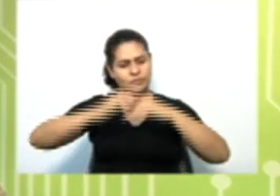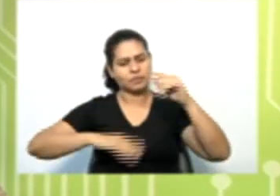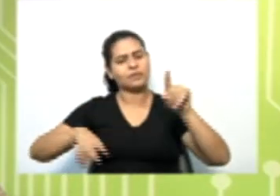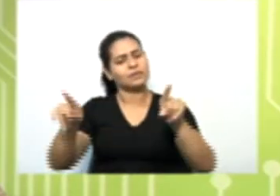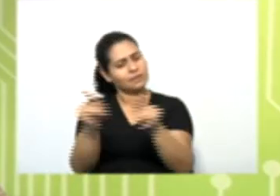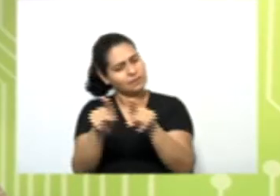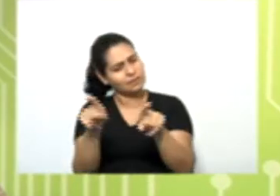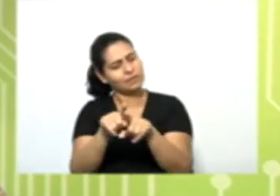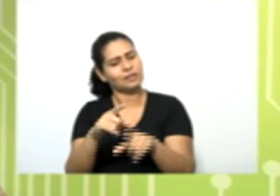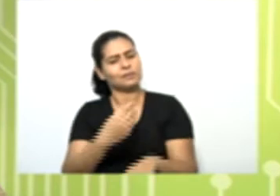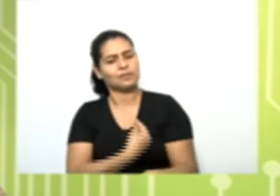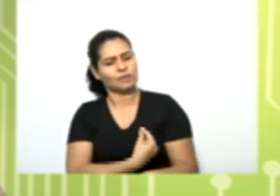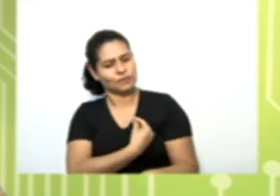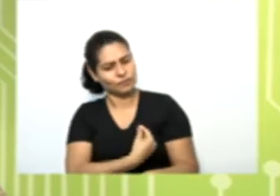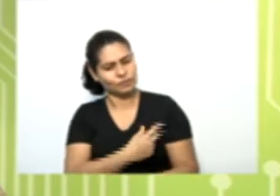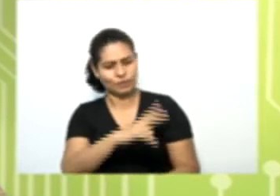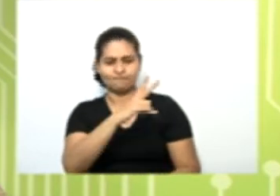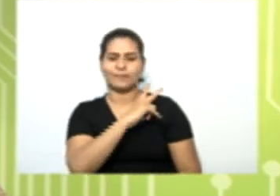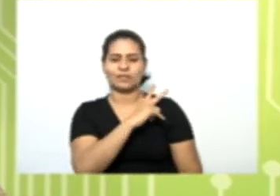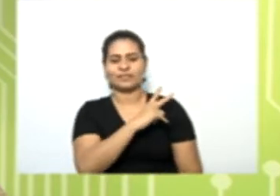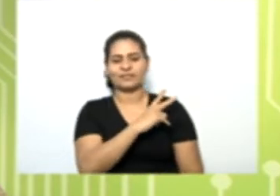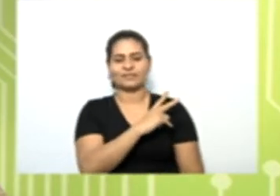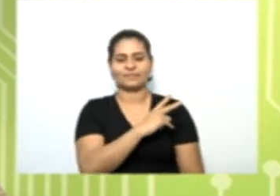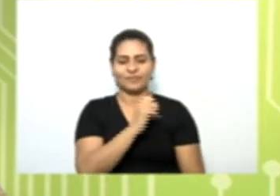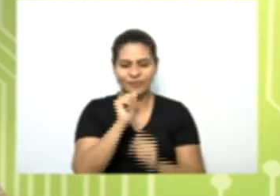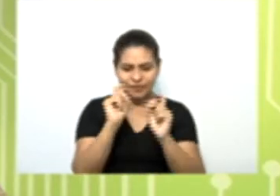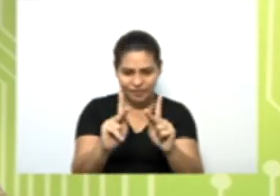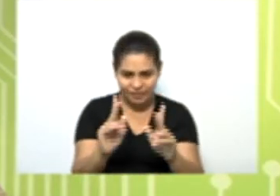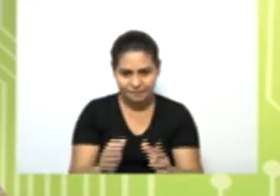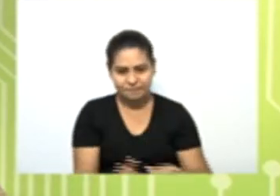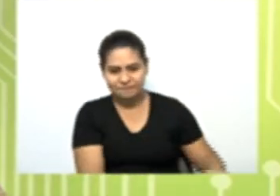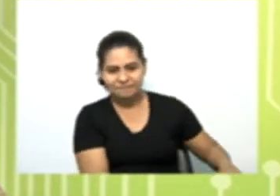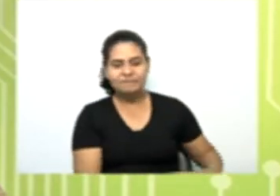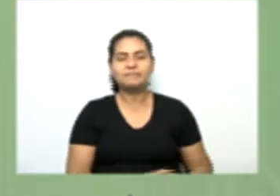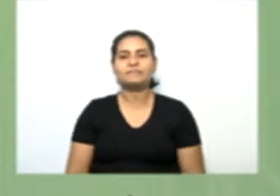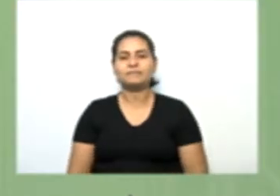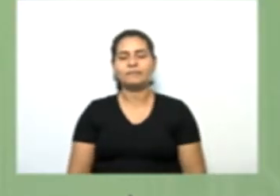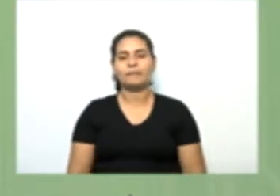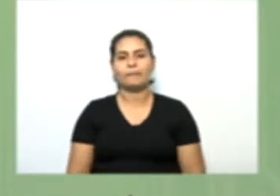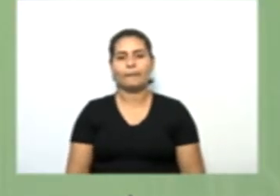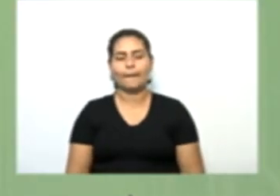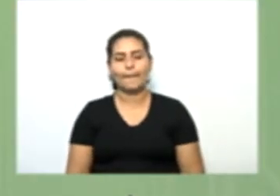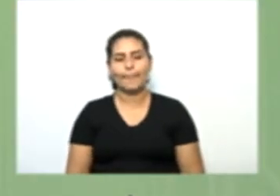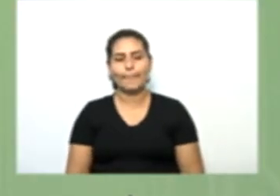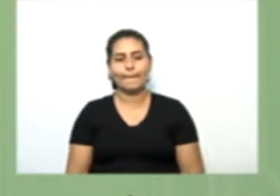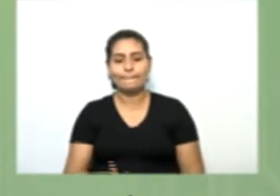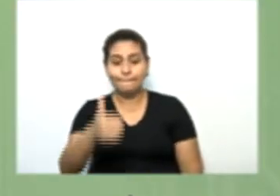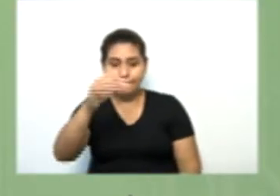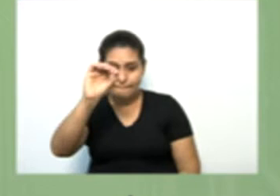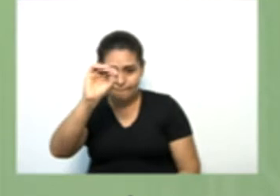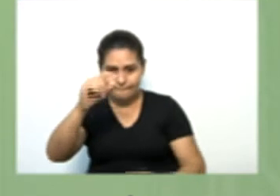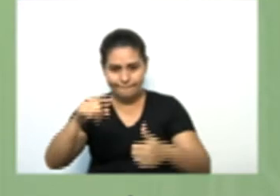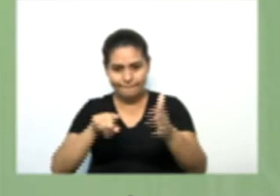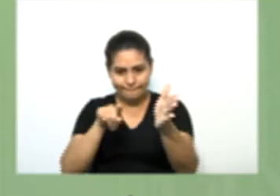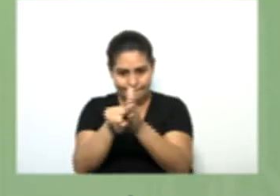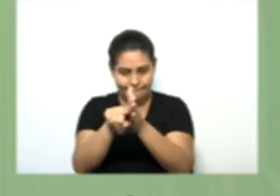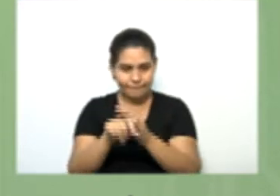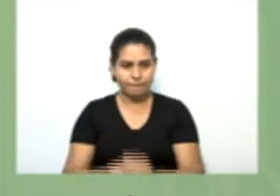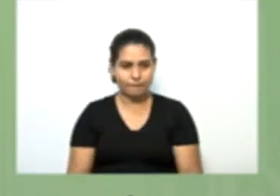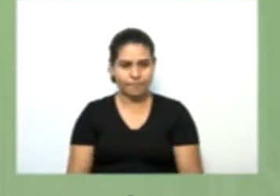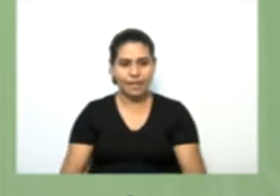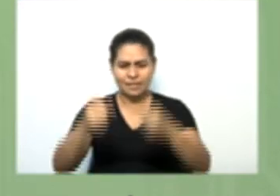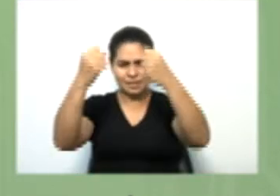e também na nossa vida pessoal, tá certo? Vamos lá, próxima questão. Cite